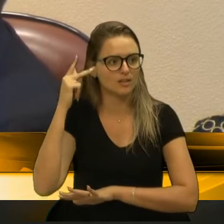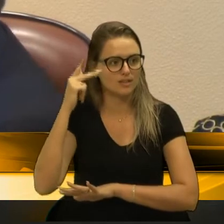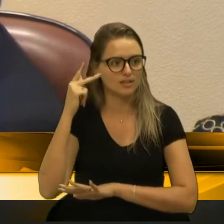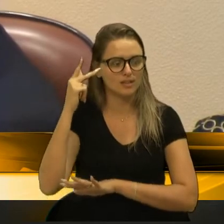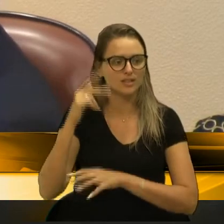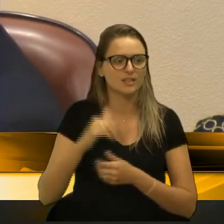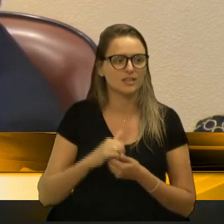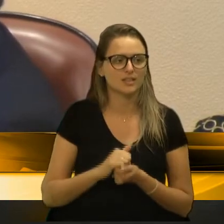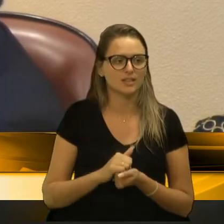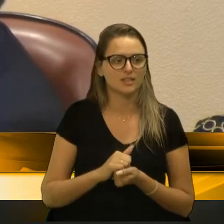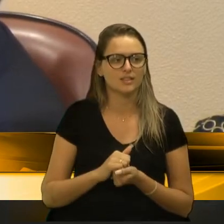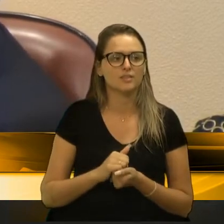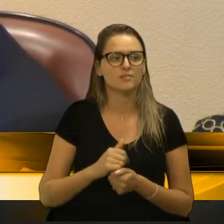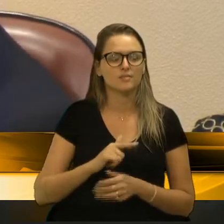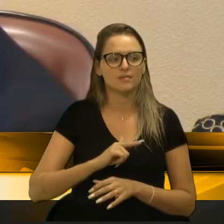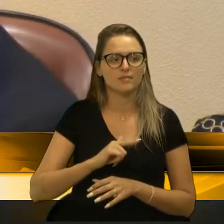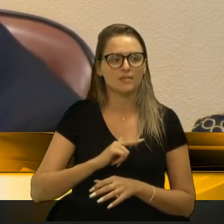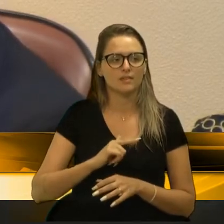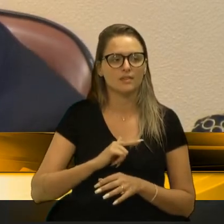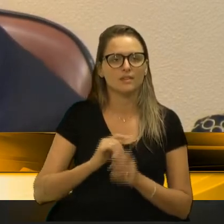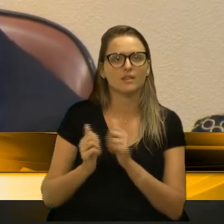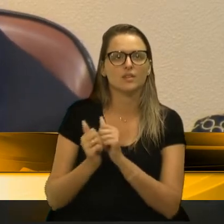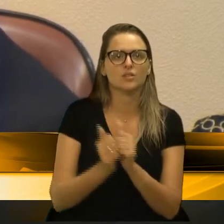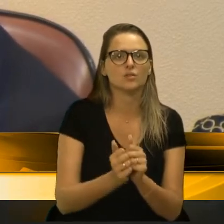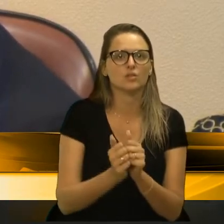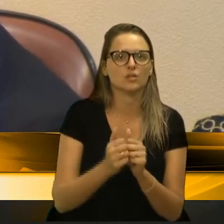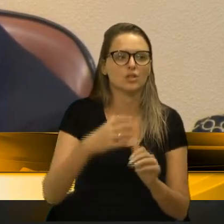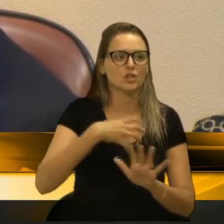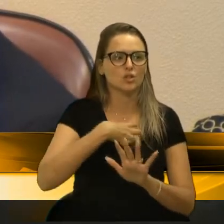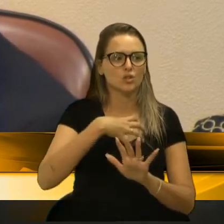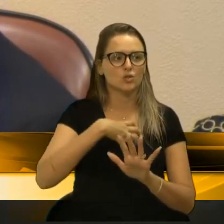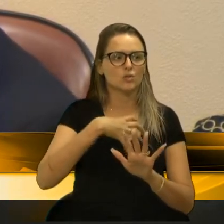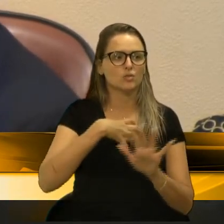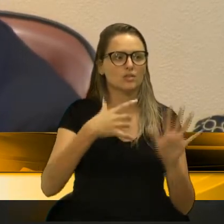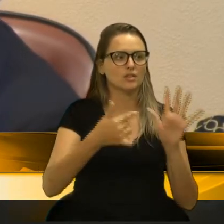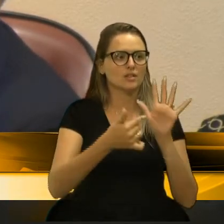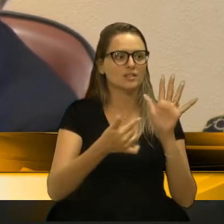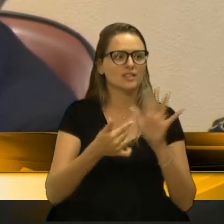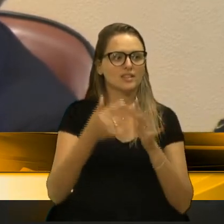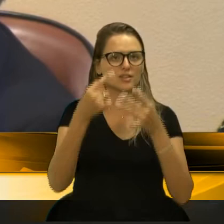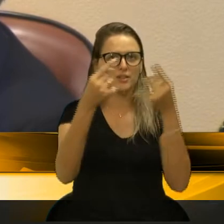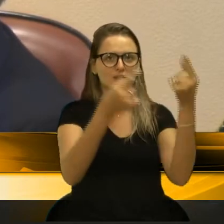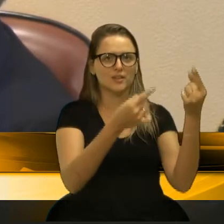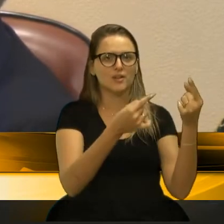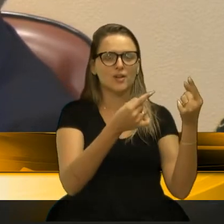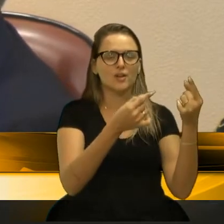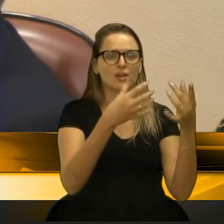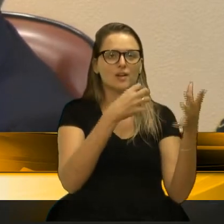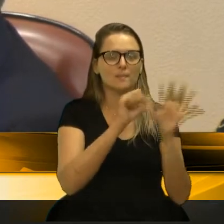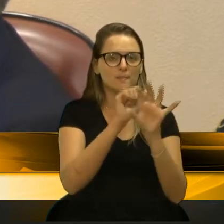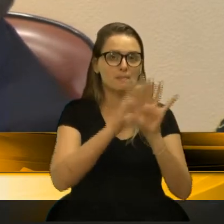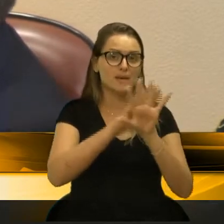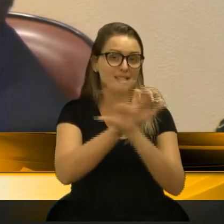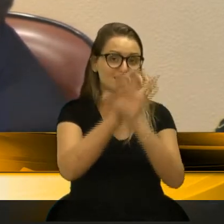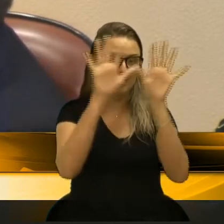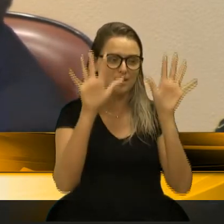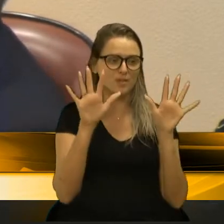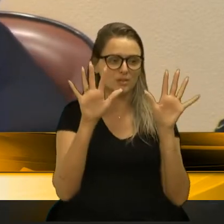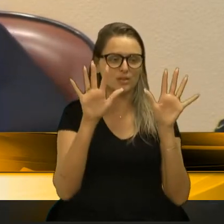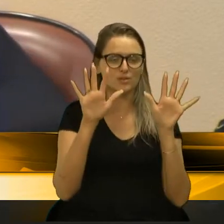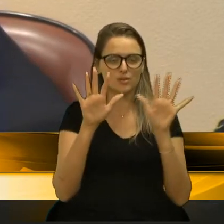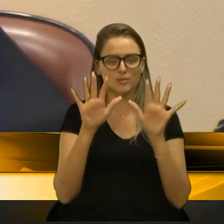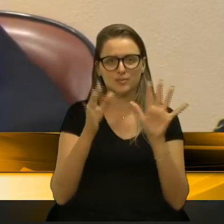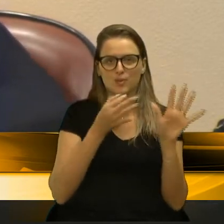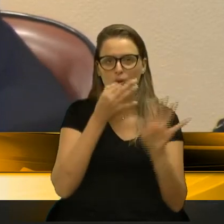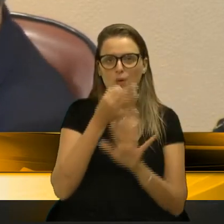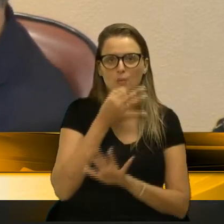Então é importante que a igreja trate esse assunto de forma transparente, de forma séria, como tem sido o posicionamento